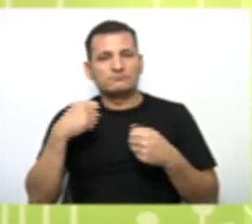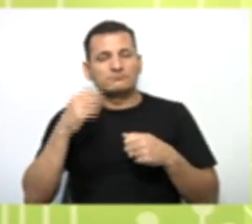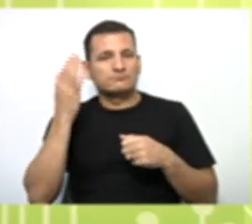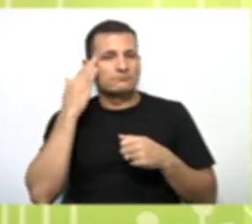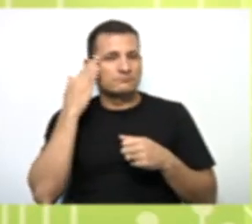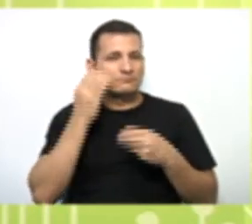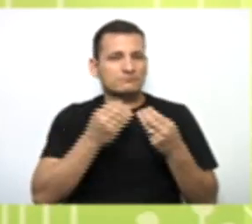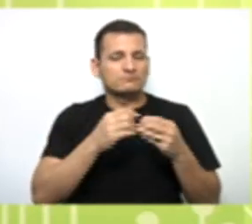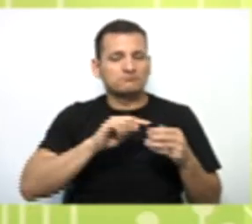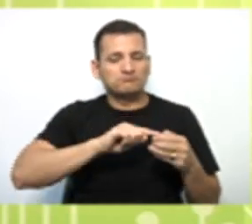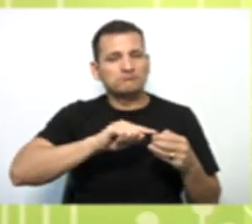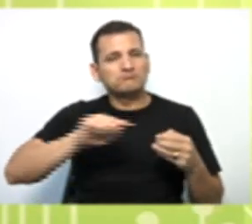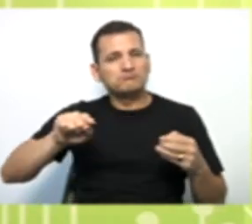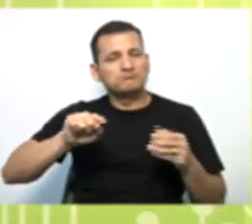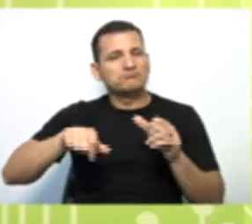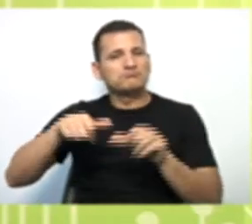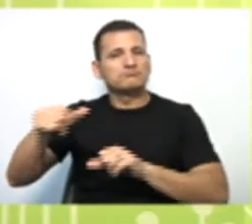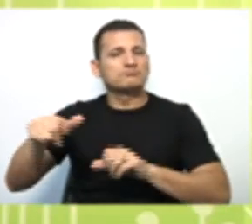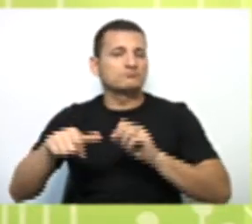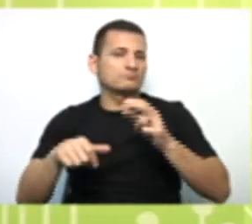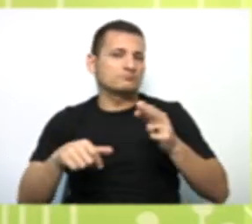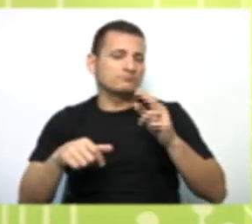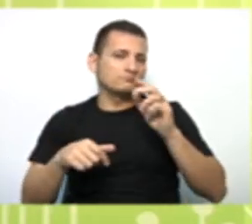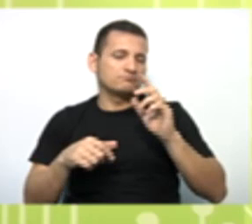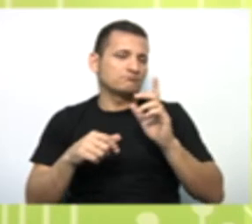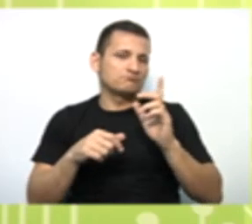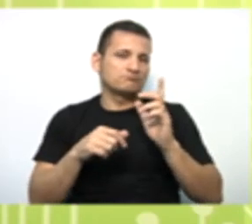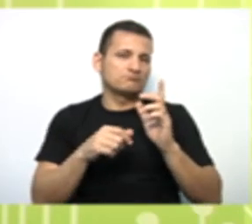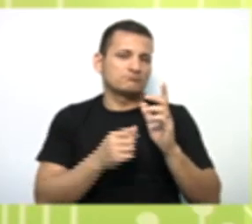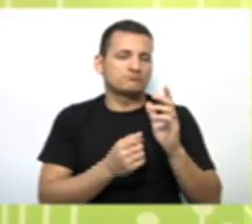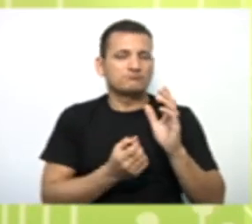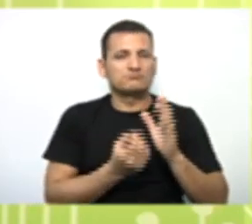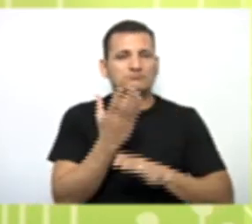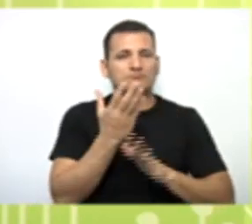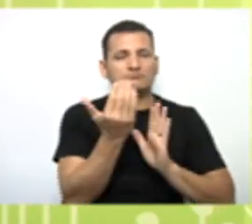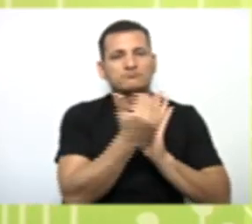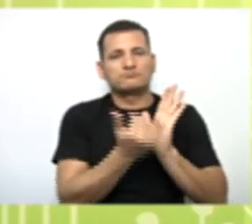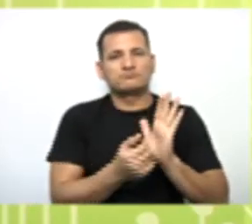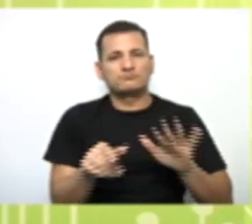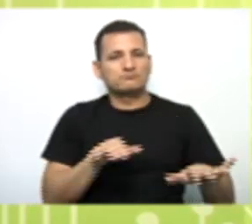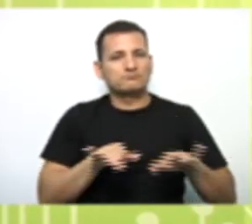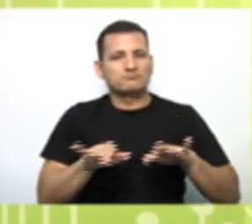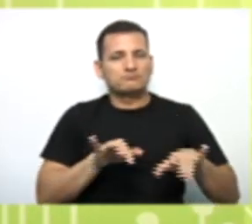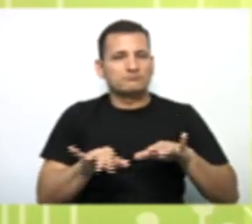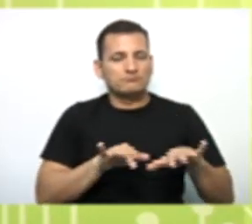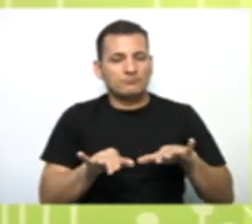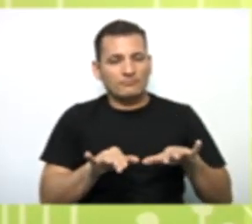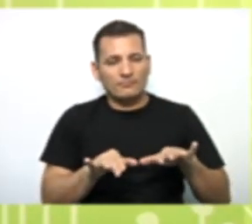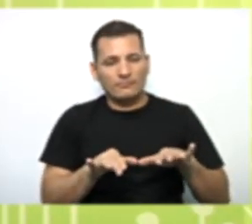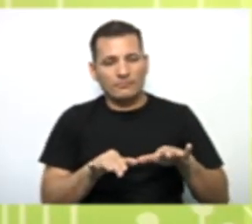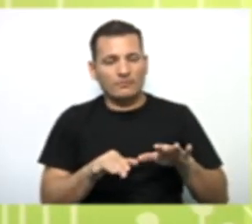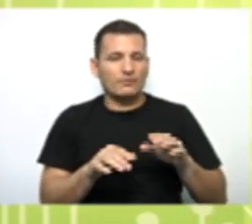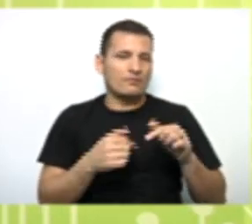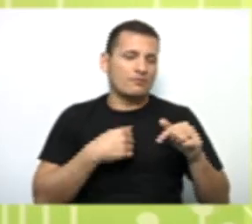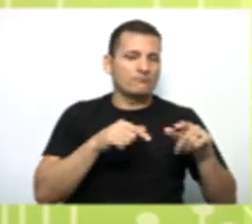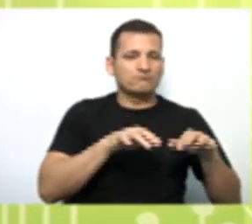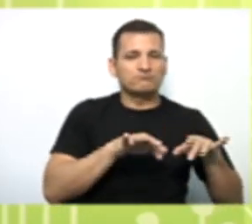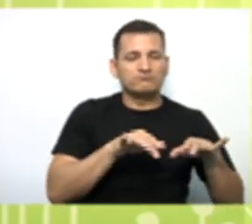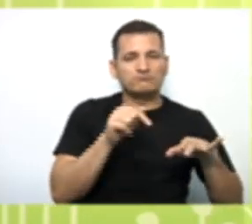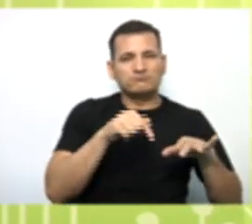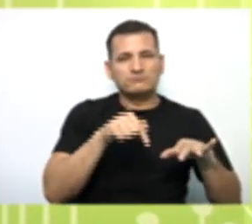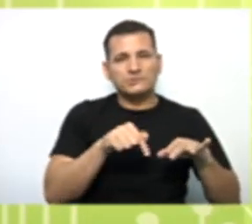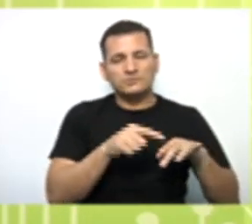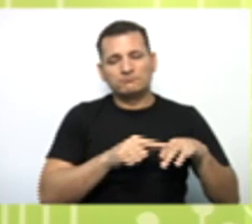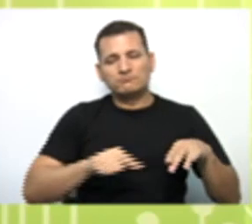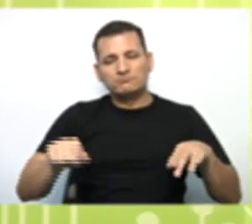como traduzir. Ou criar um mecanismo, criar um programinha, olha aí, desenvolver um programa, de acordo com o que eu escrevi aqui,